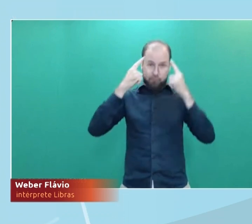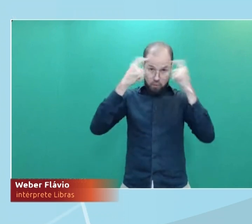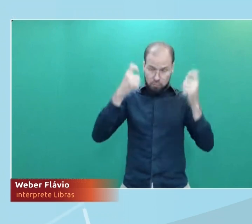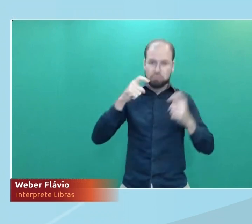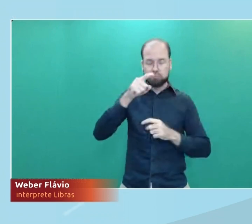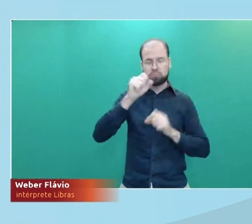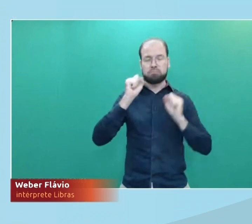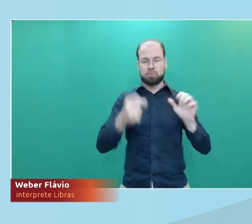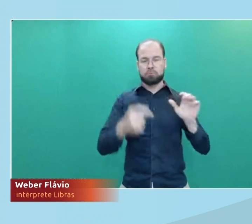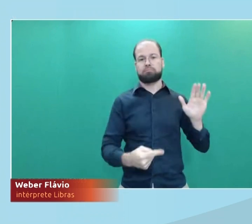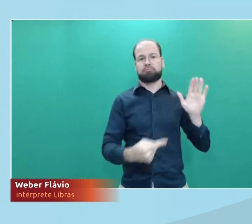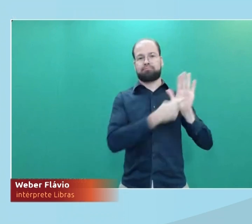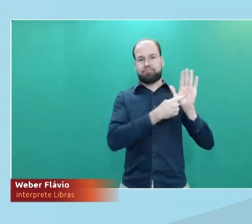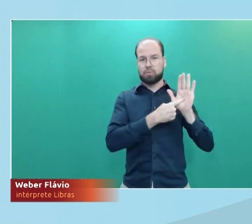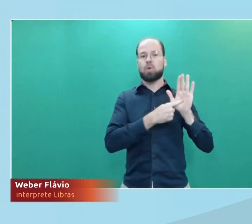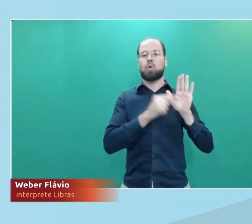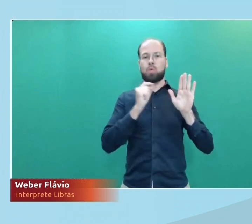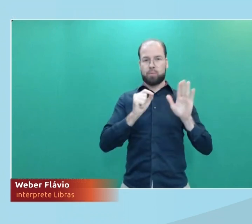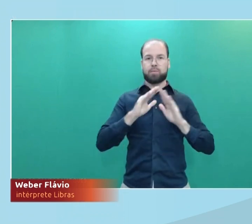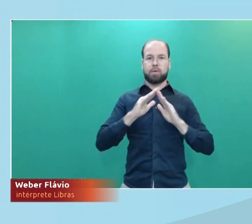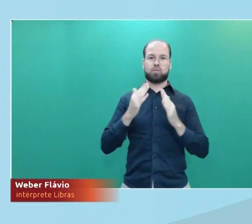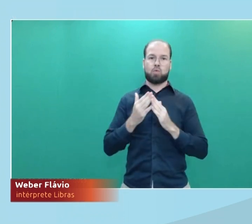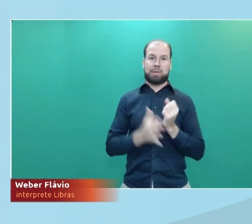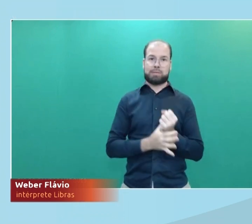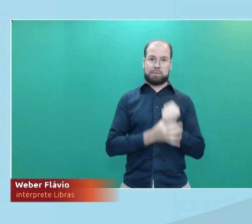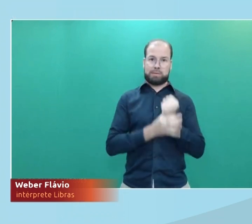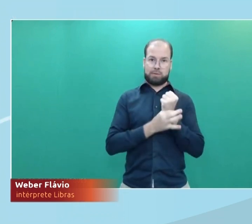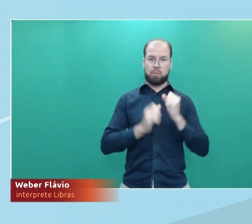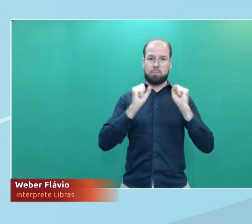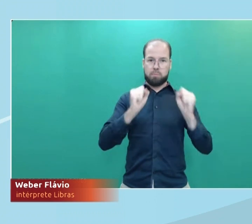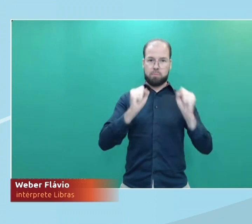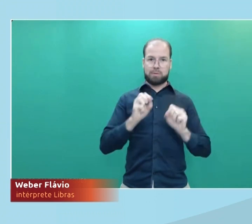Segura. Você pode fazer a denúncia pelo site